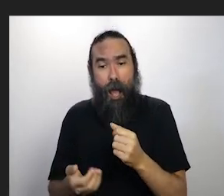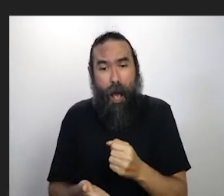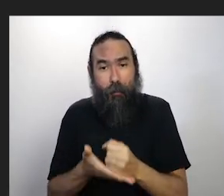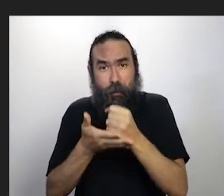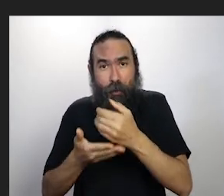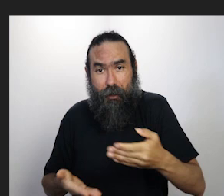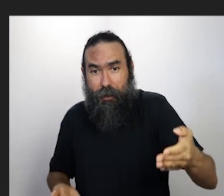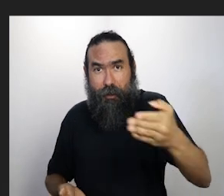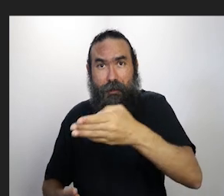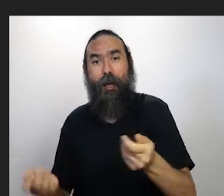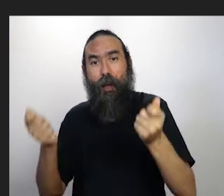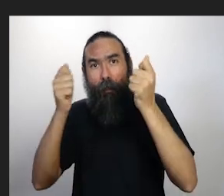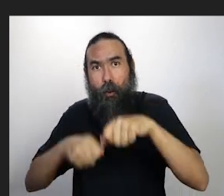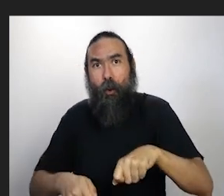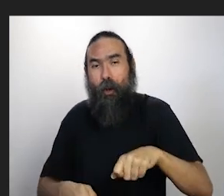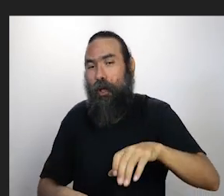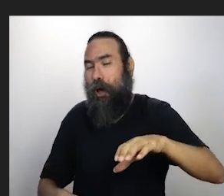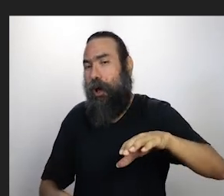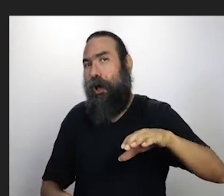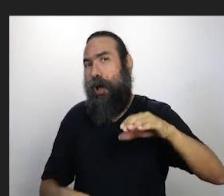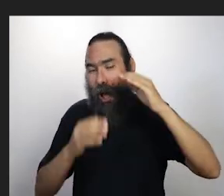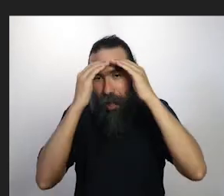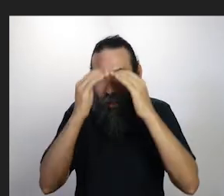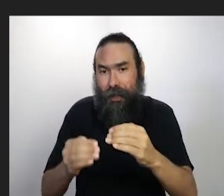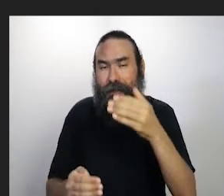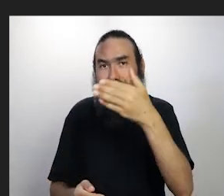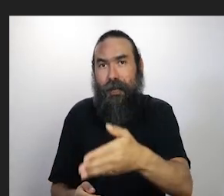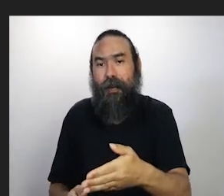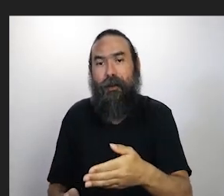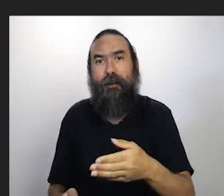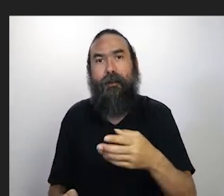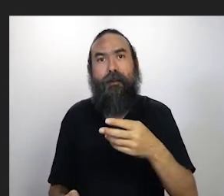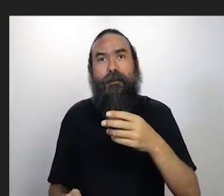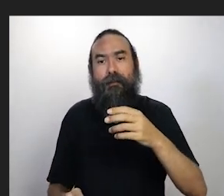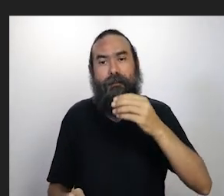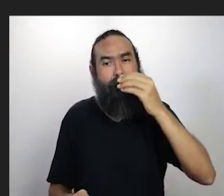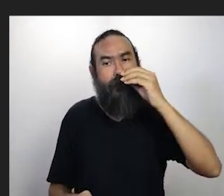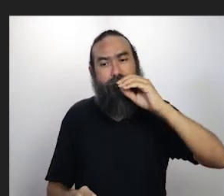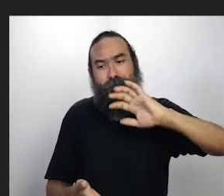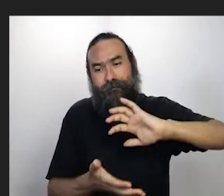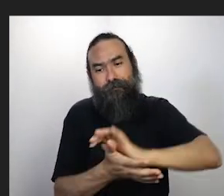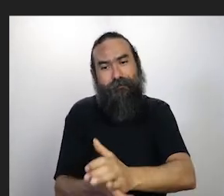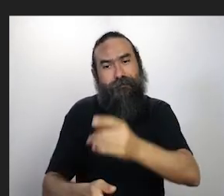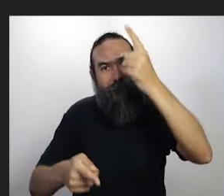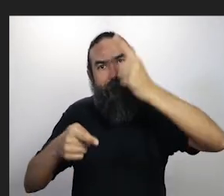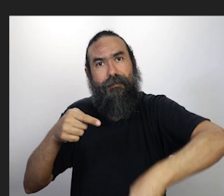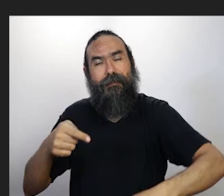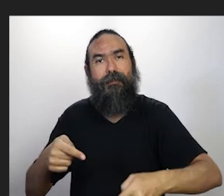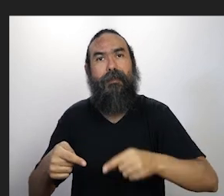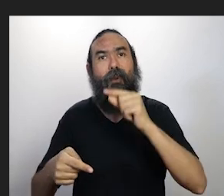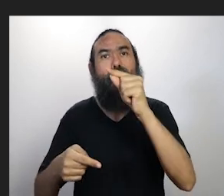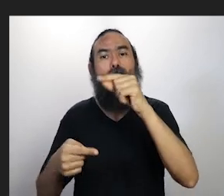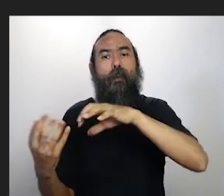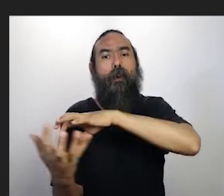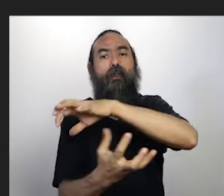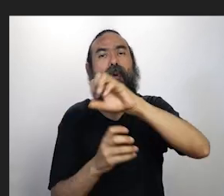e visibilidade, né, perante a sociedade, e até o encontro como um movimento social,